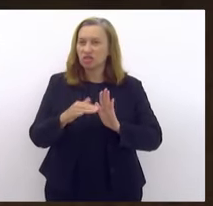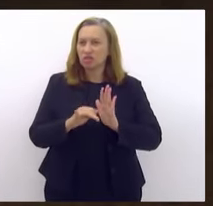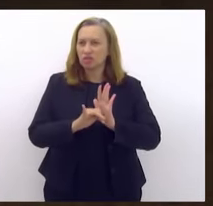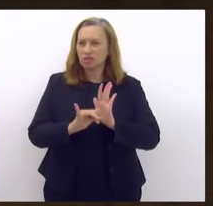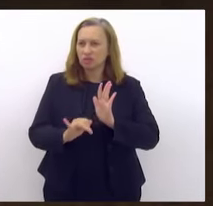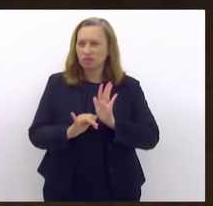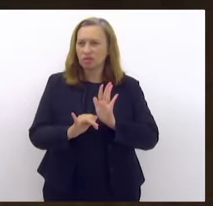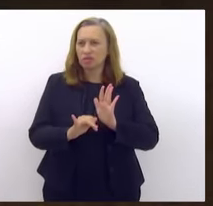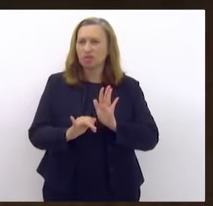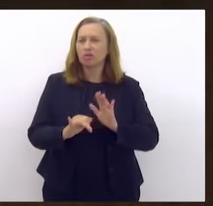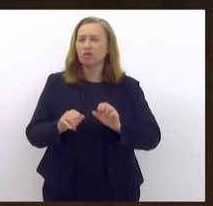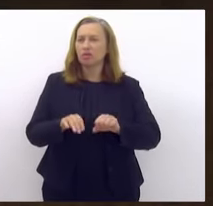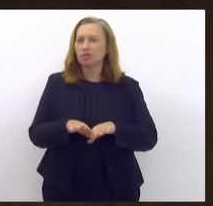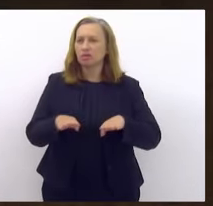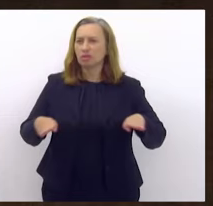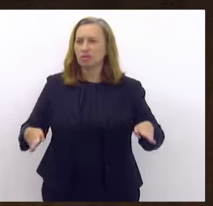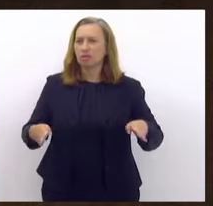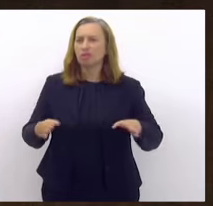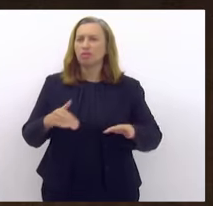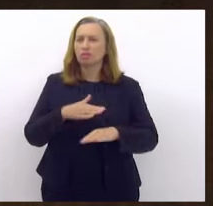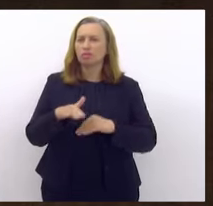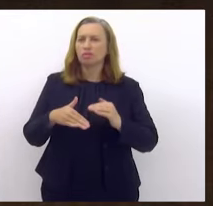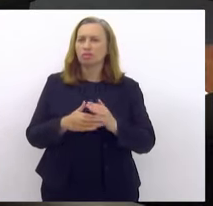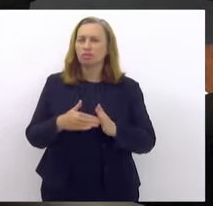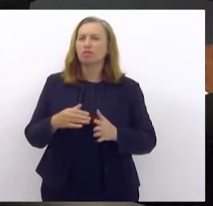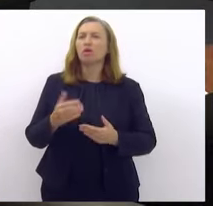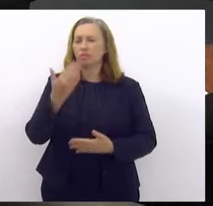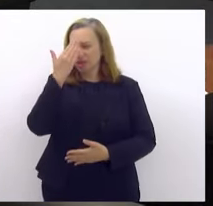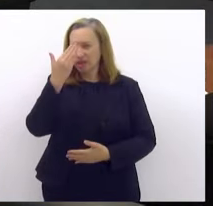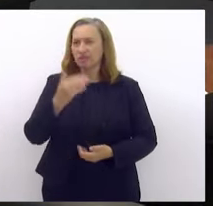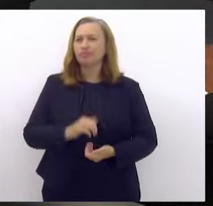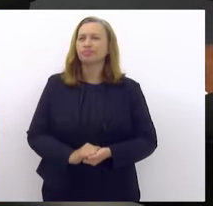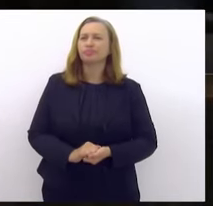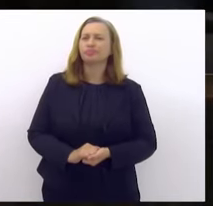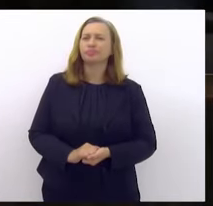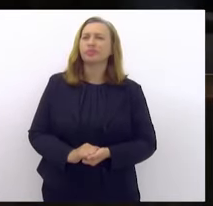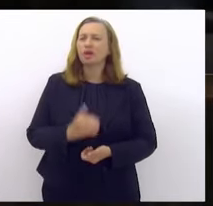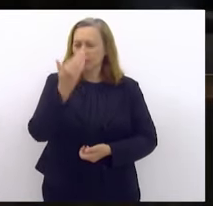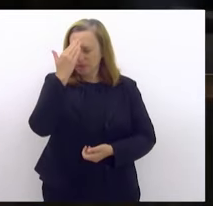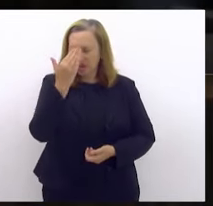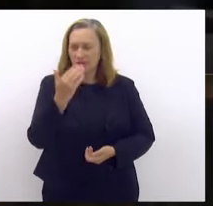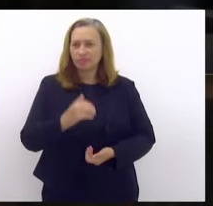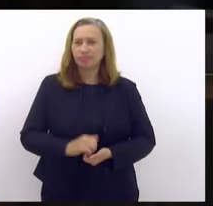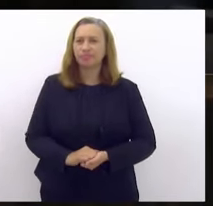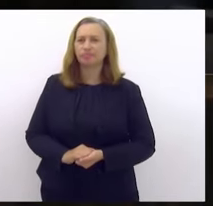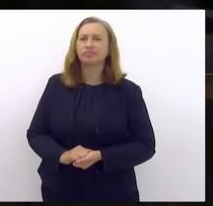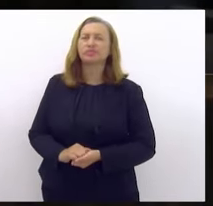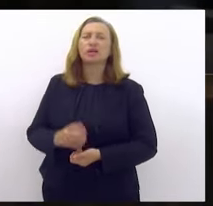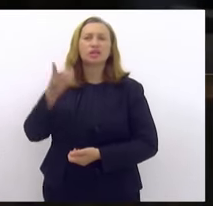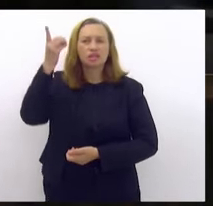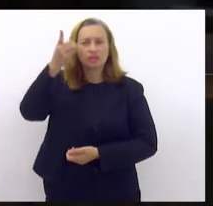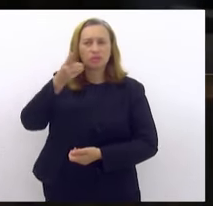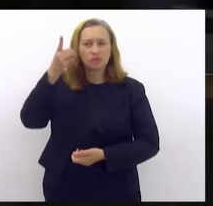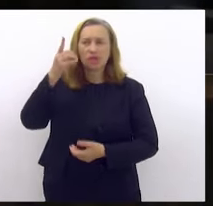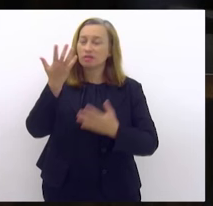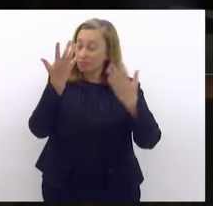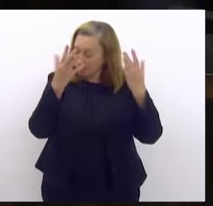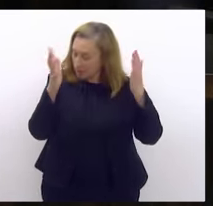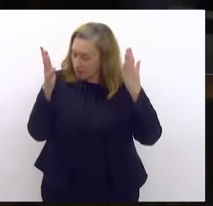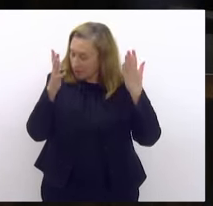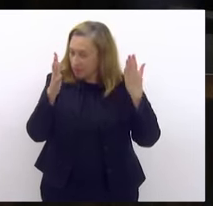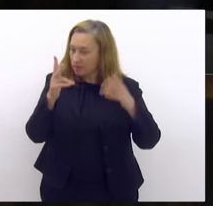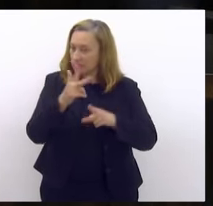Vossa Excelência para que surtam os efeitos legais. Obrigado, presidente. Obrigado. Obrigado, meus nobres deputados, parabéns aí